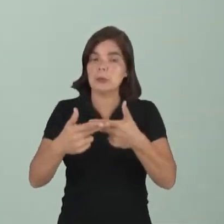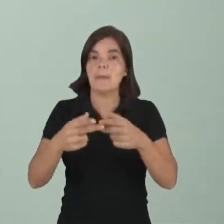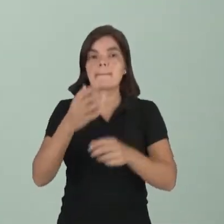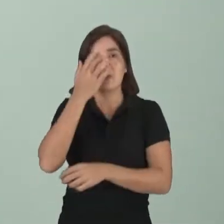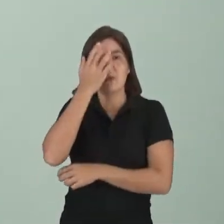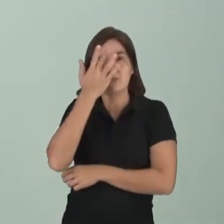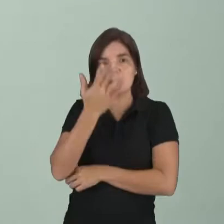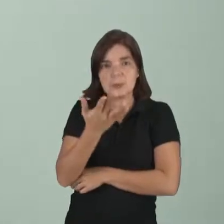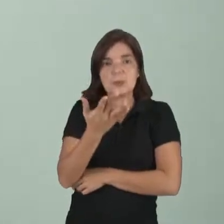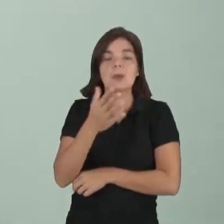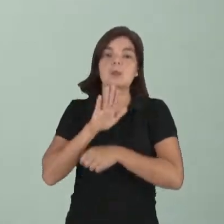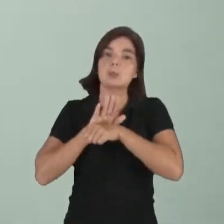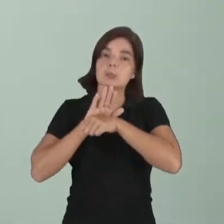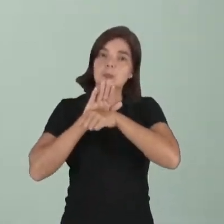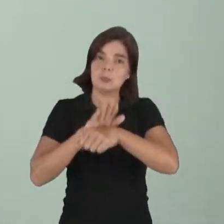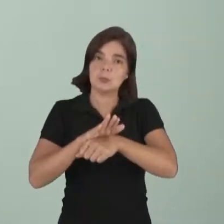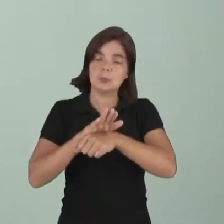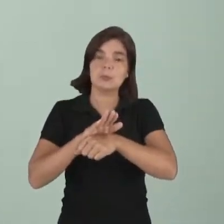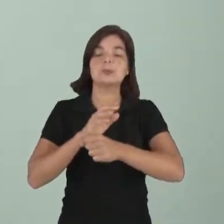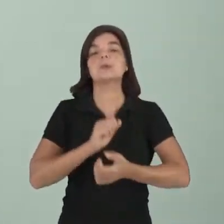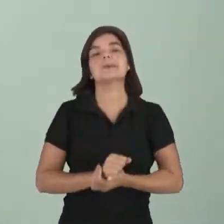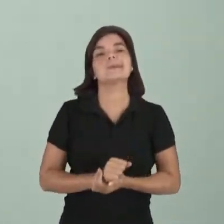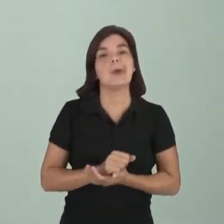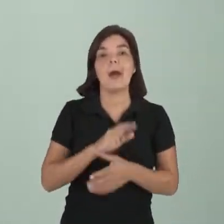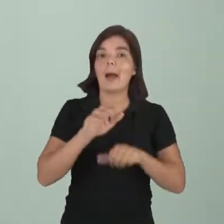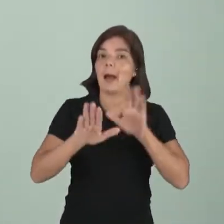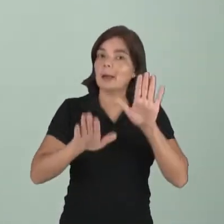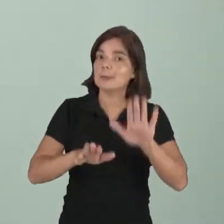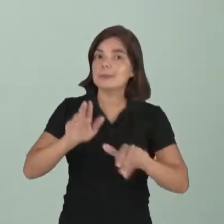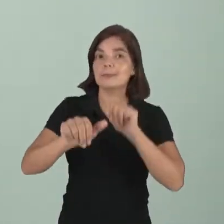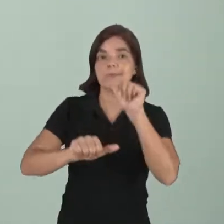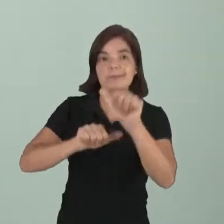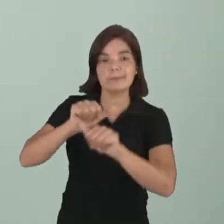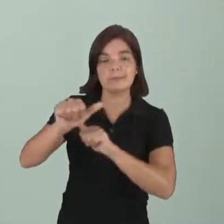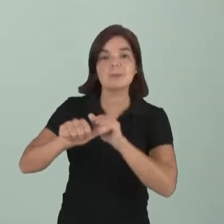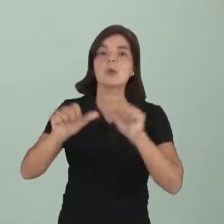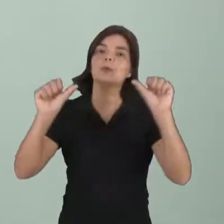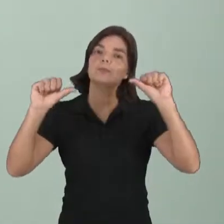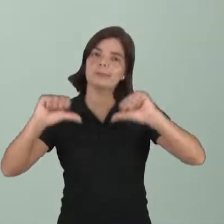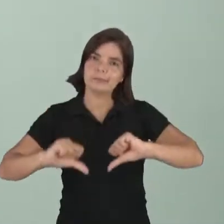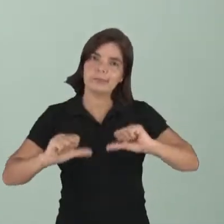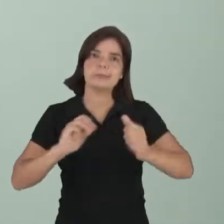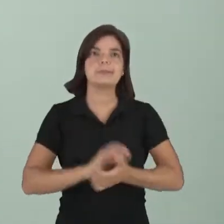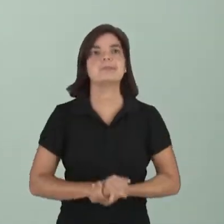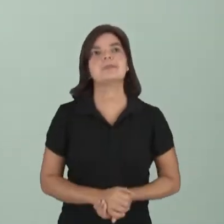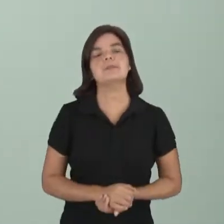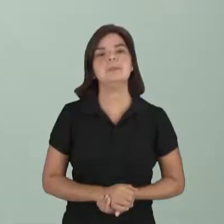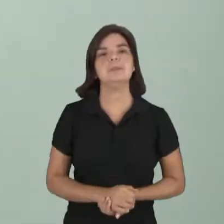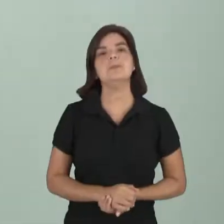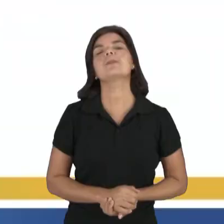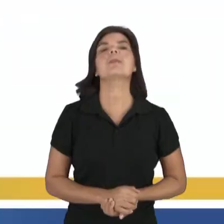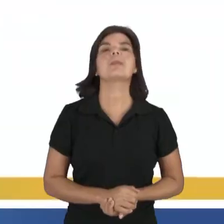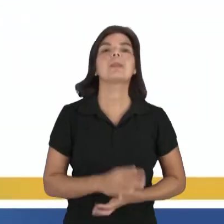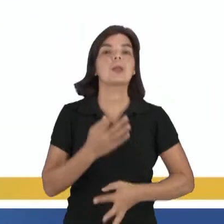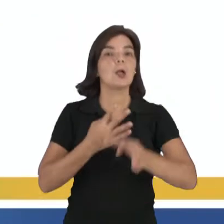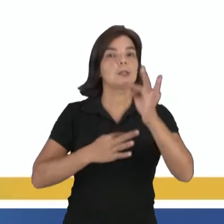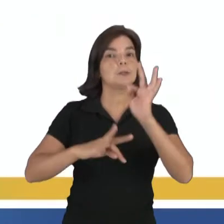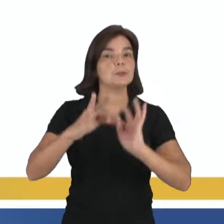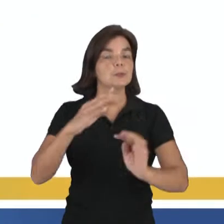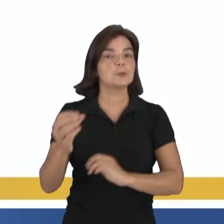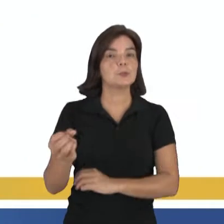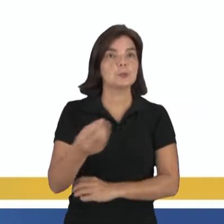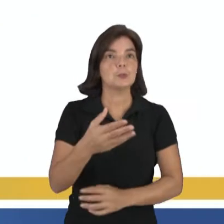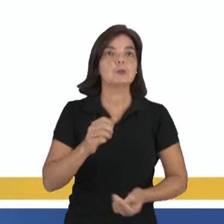para facilitar e para ajudar, enfim, acaba se transformando também em pontos negativos. Continuando, a tecnologia